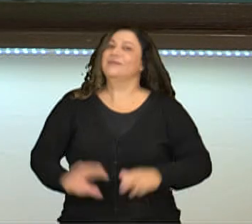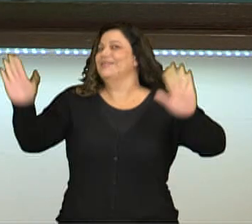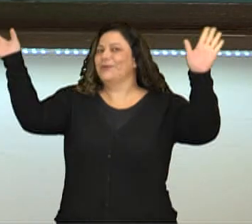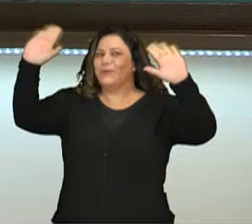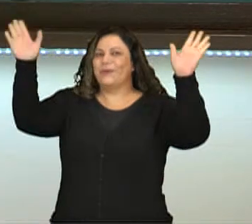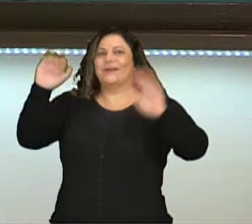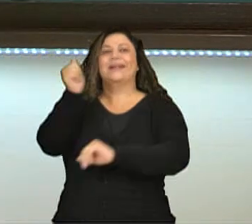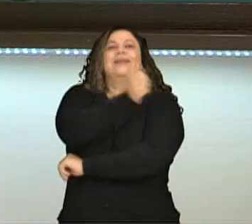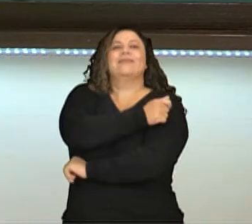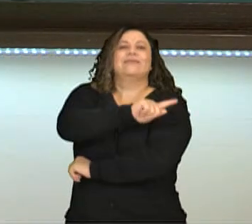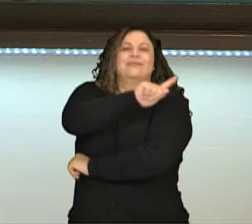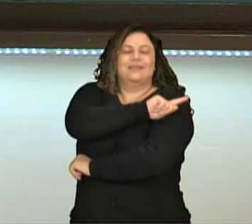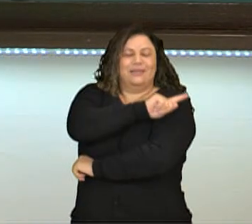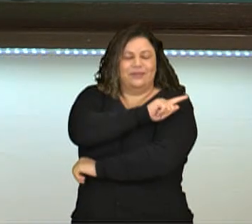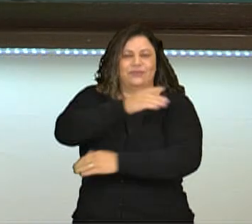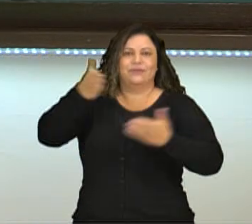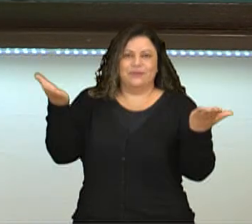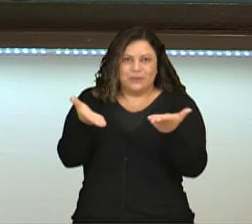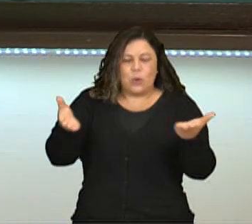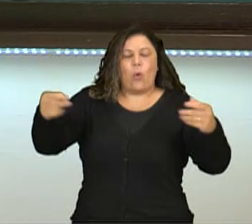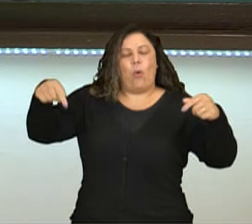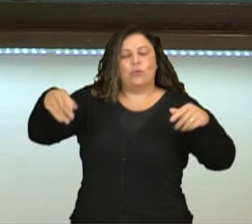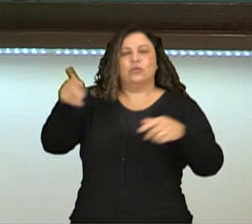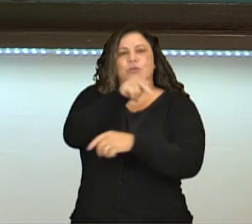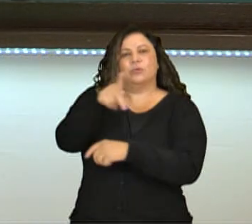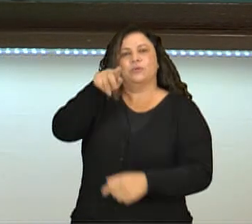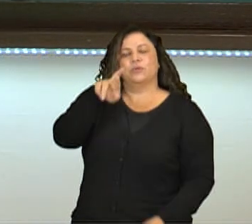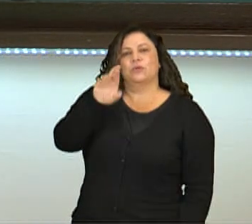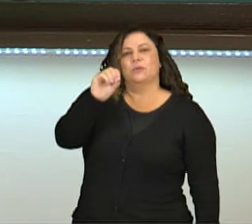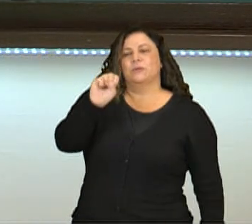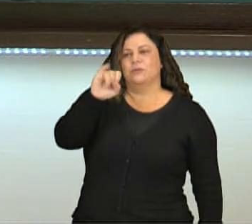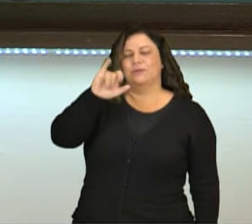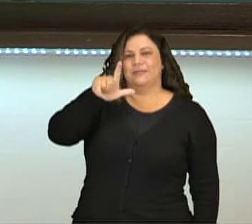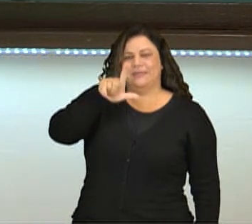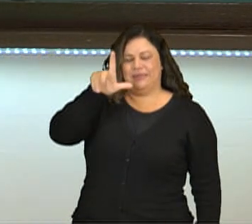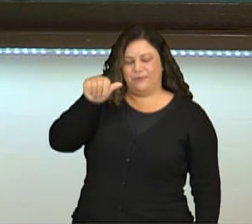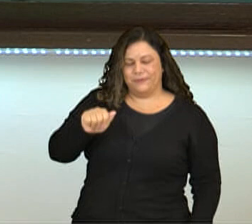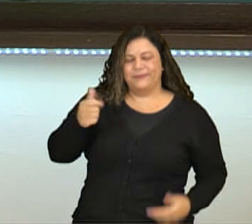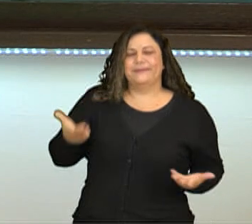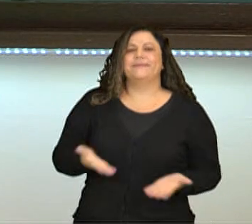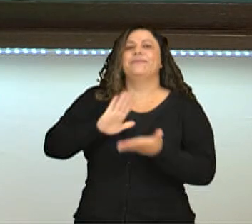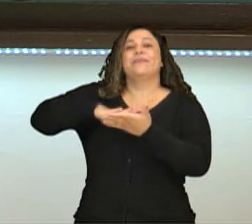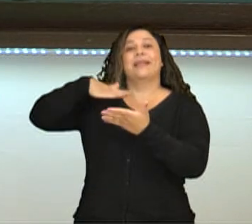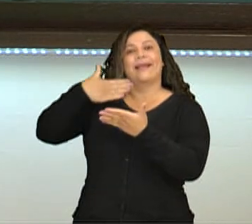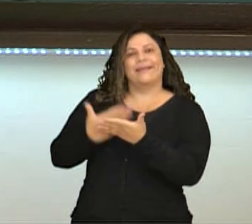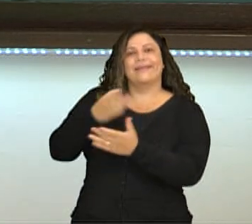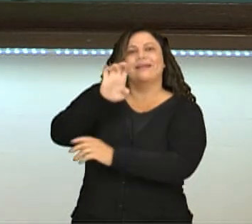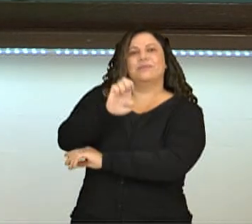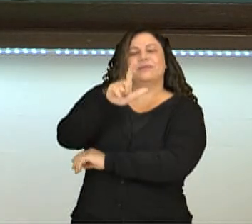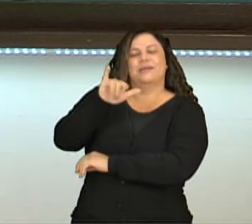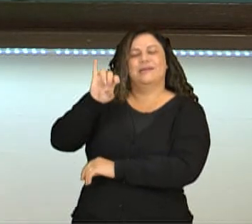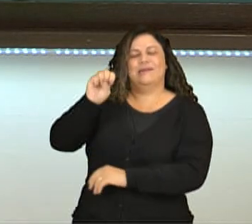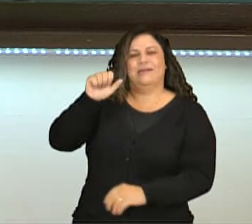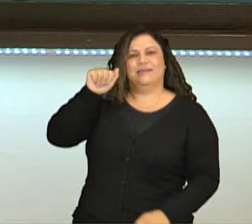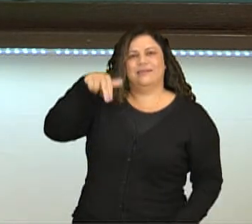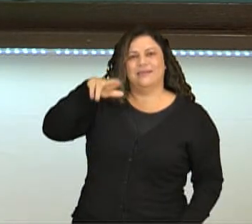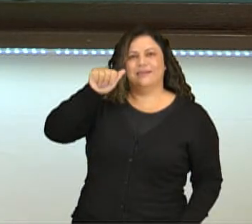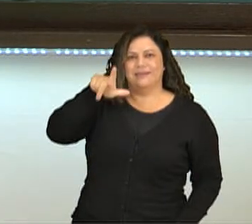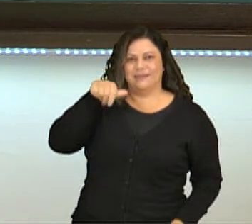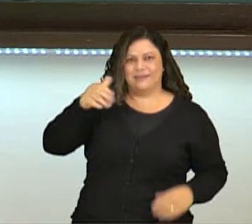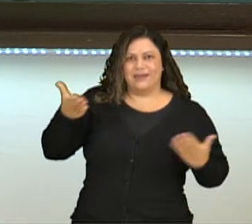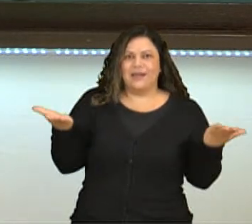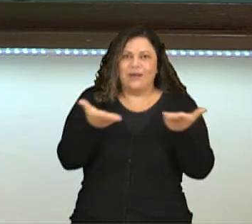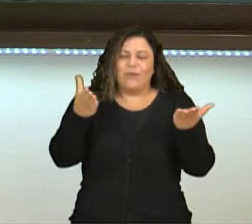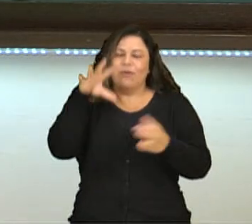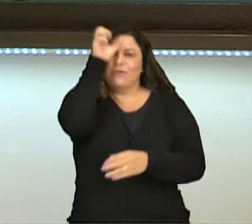Olá, alunos do 7º ano. Estamos aqui hoje eu, professora Rosilda Menger, a nossa intérprete Elisângela, e hoje nós vamos aprender sobre